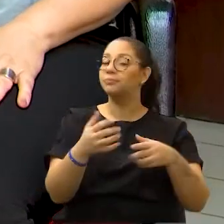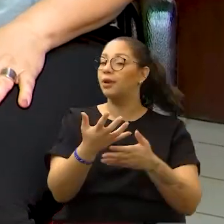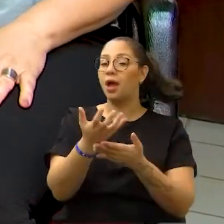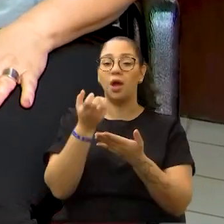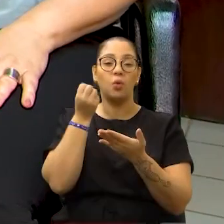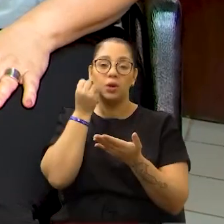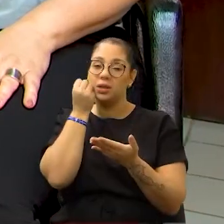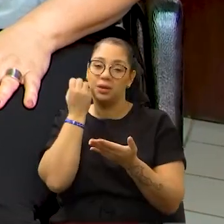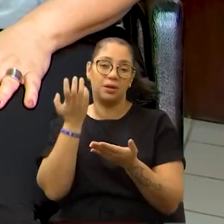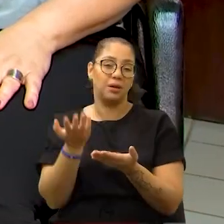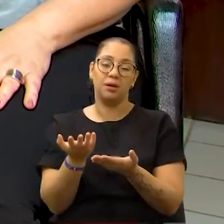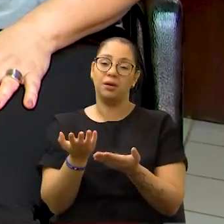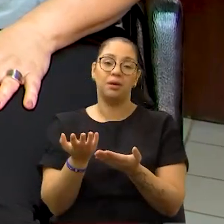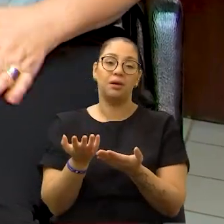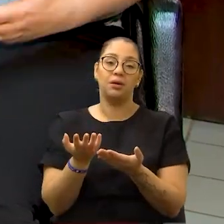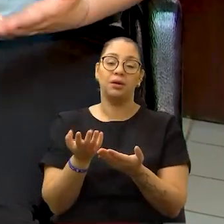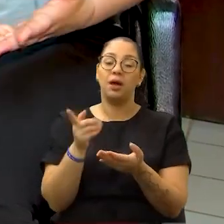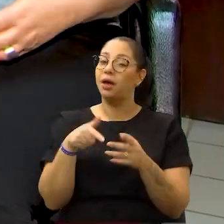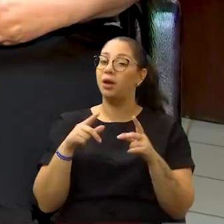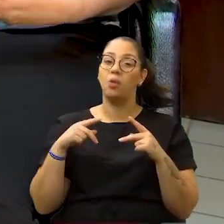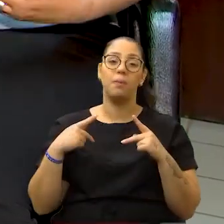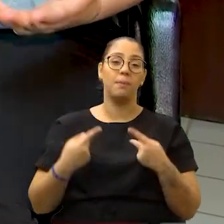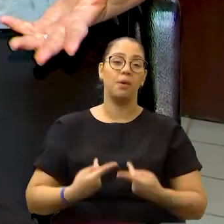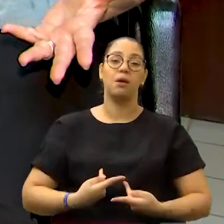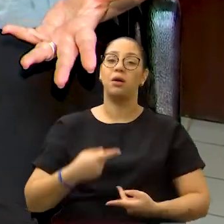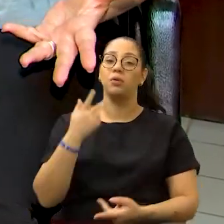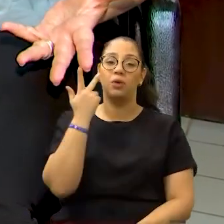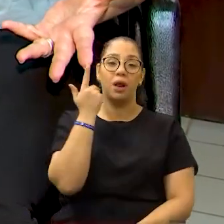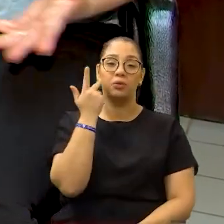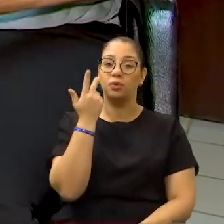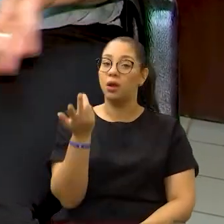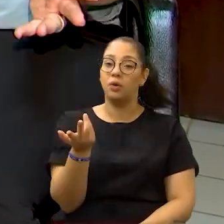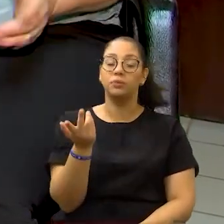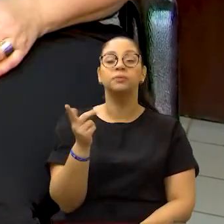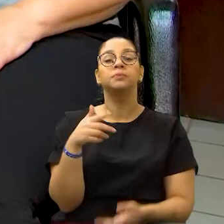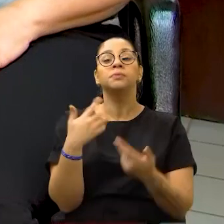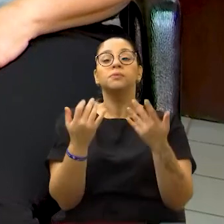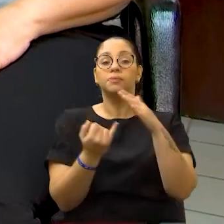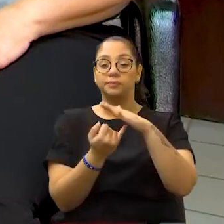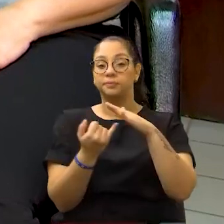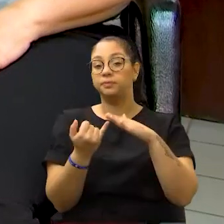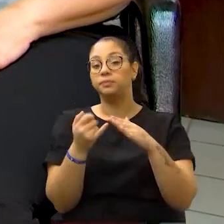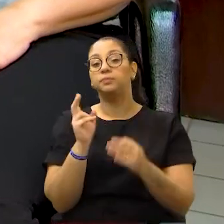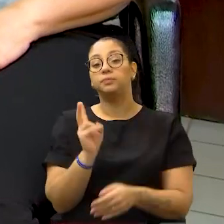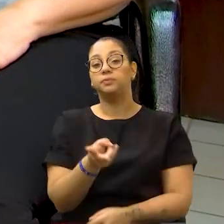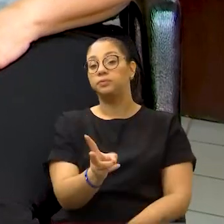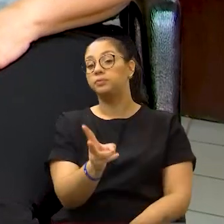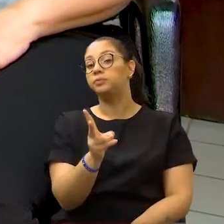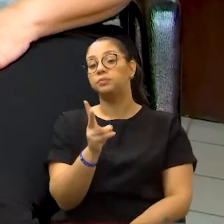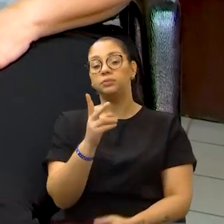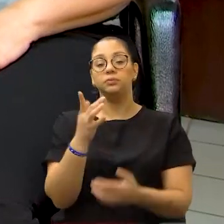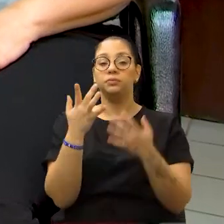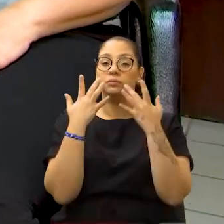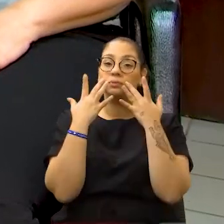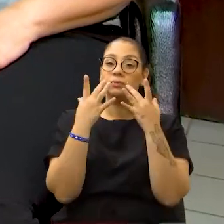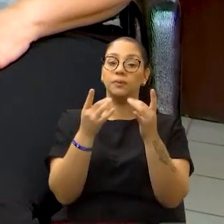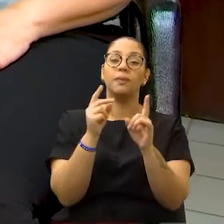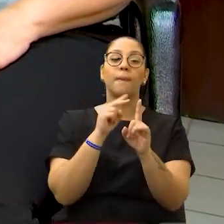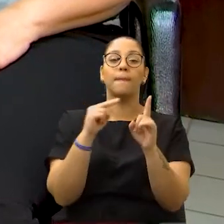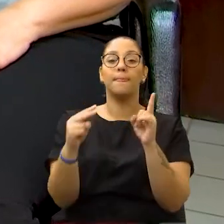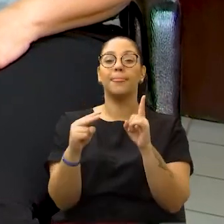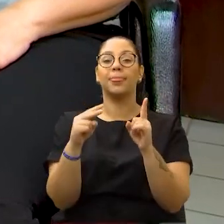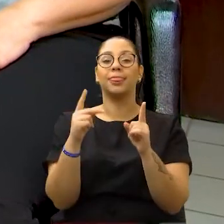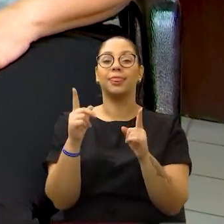de um modo muito humano, muito natural. E a instituição continua com esse caminhar da